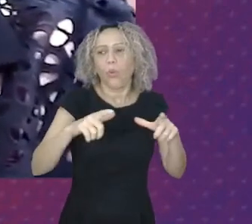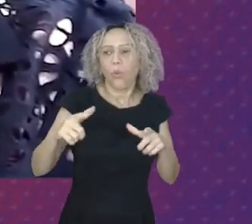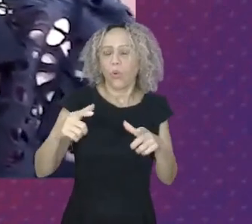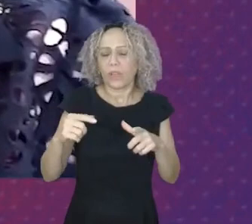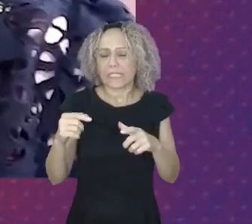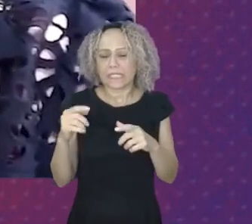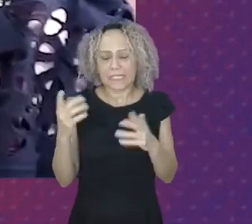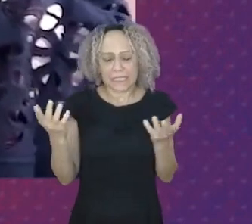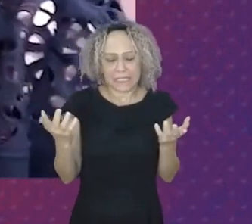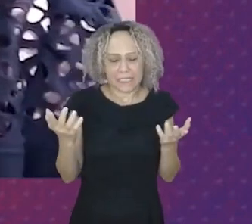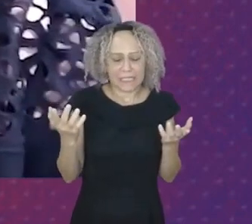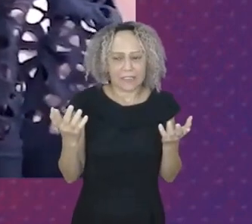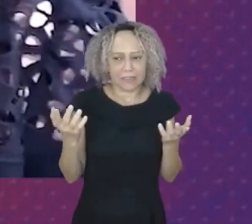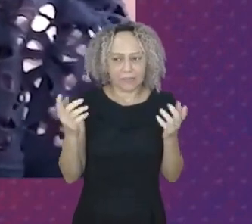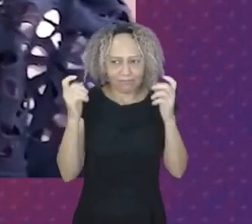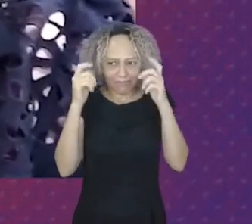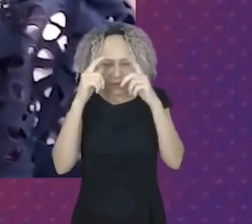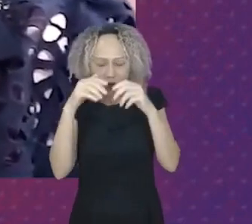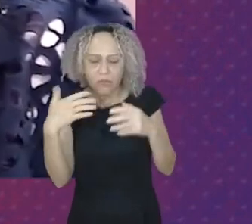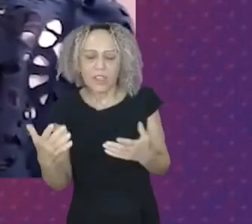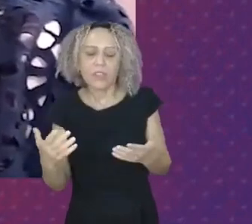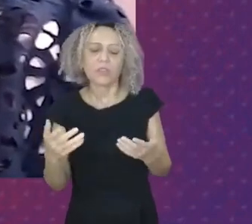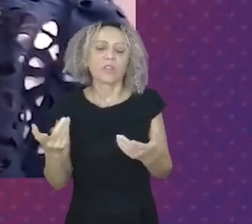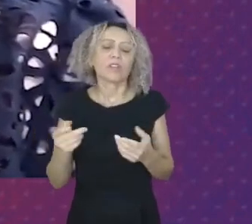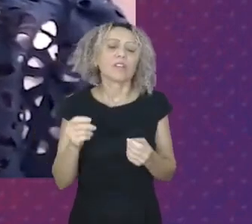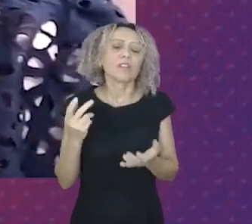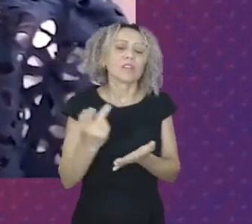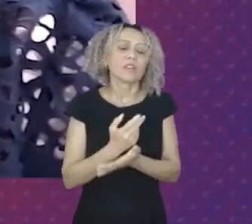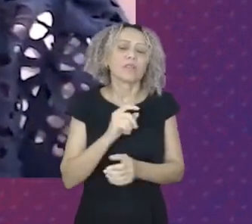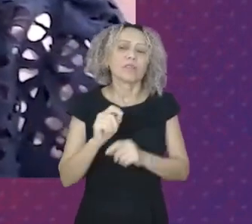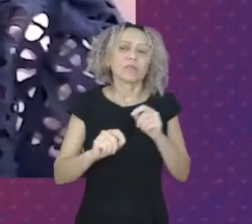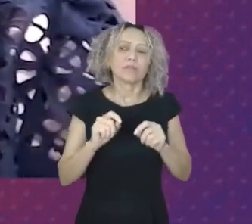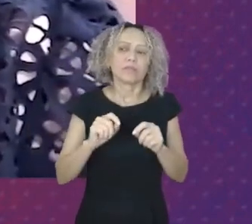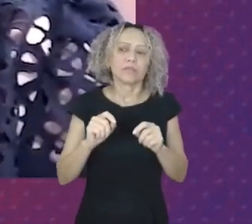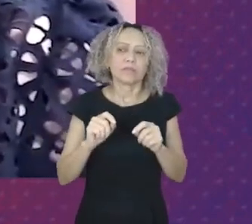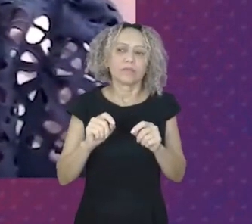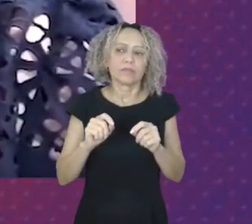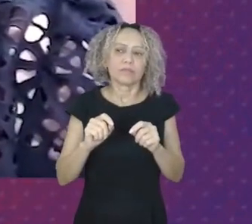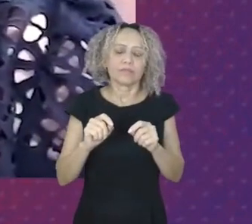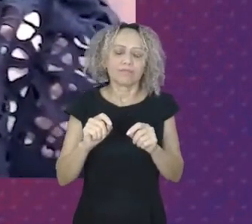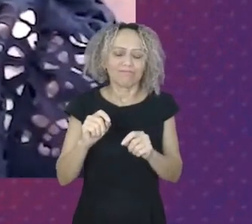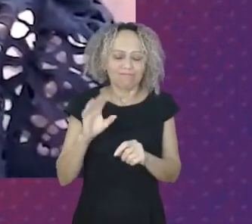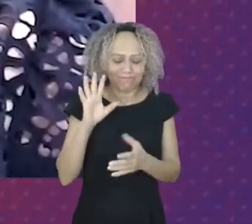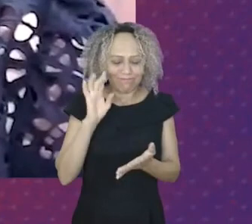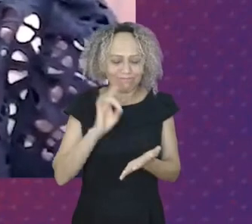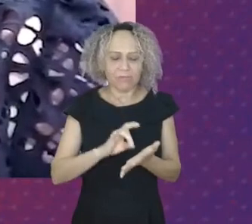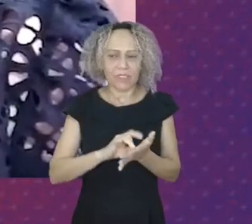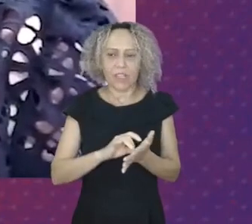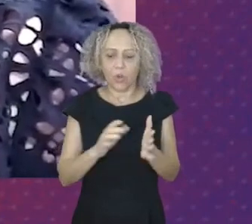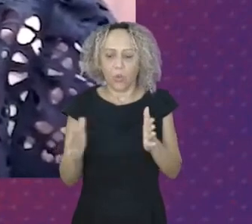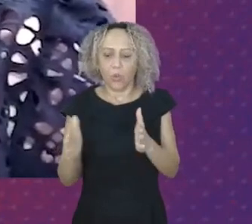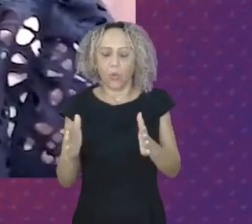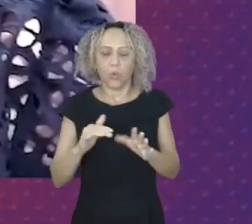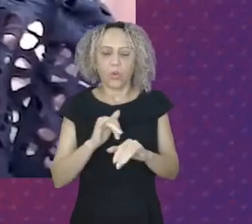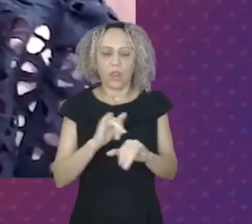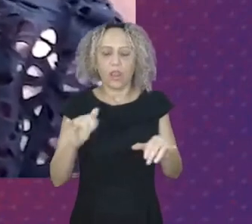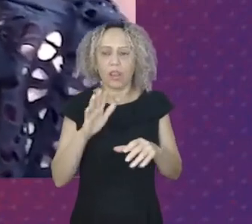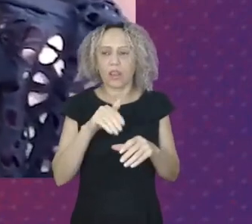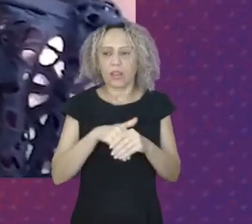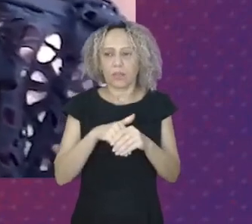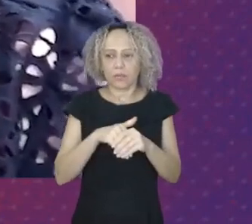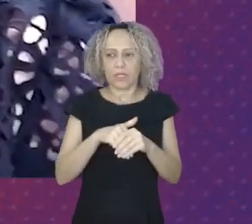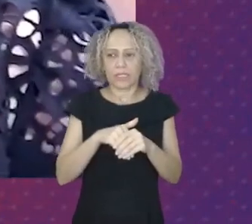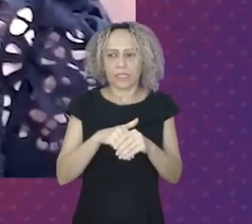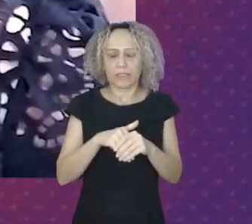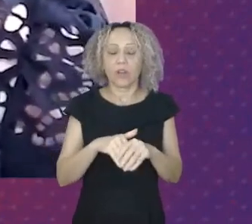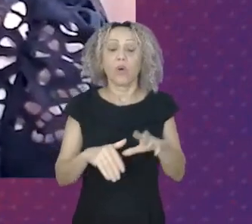permita fazer essas alterações também no Congresso. É evidente que, durante a campanha, o próprio presidente Lula